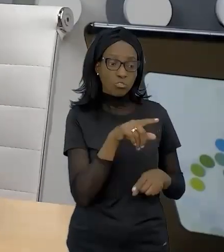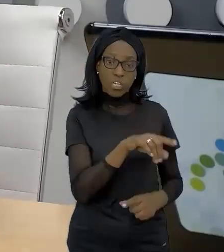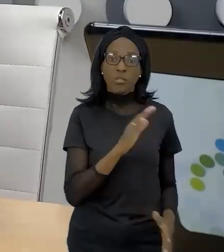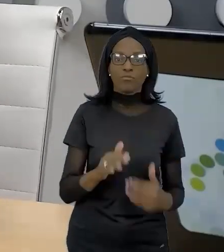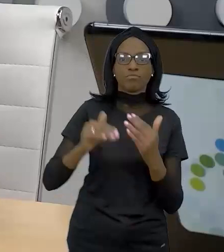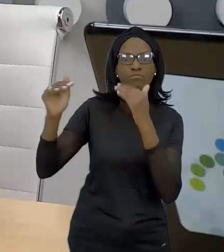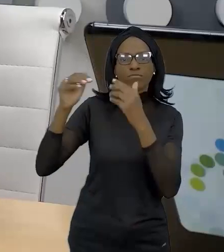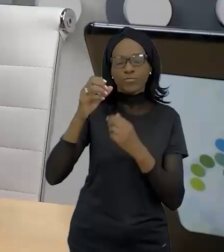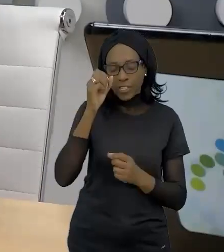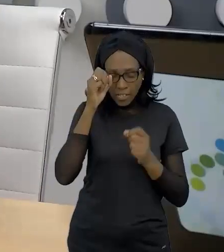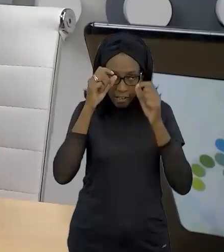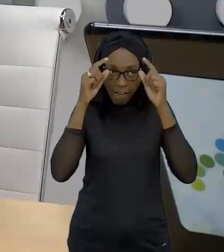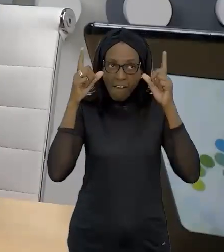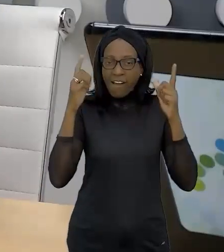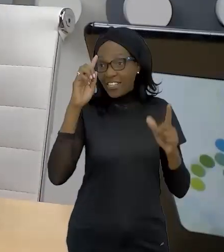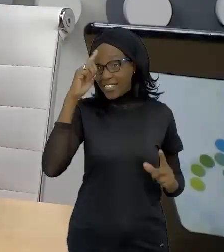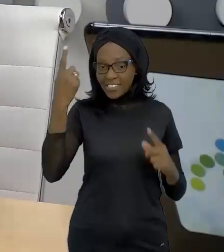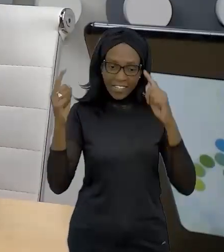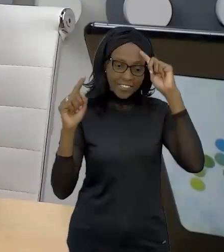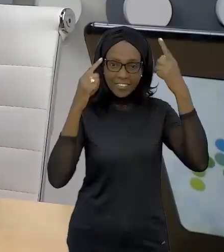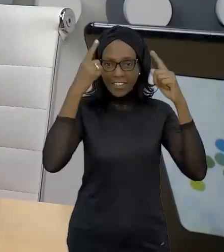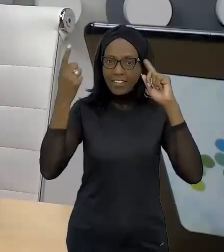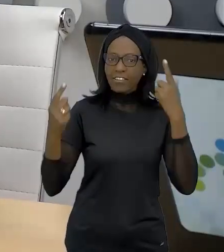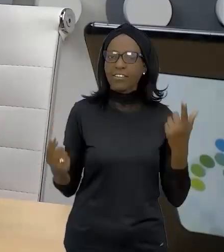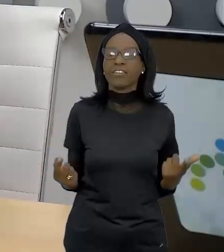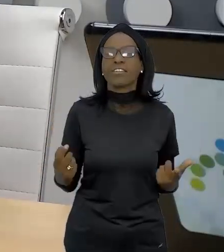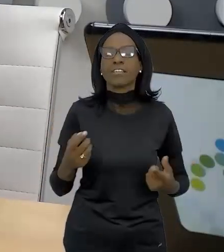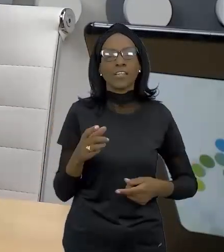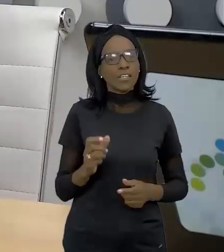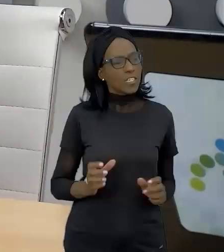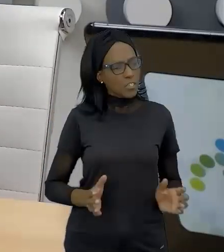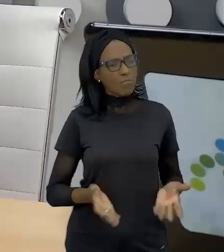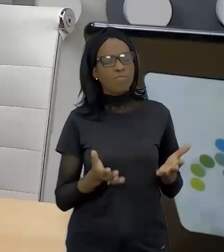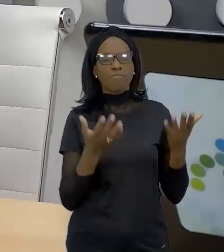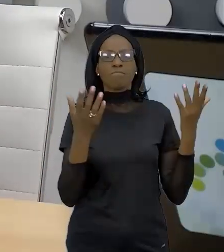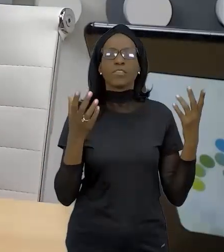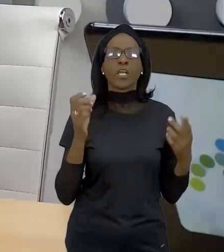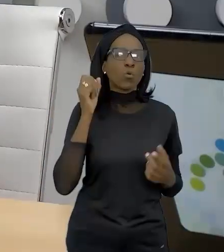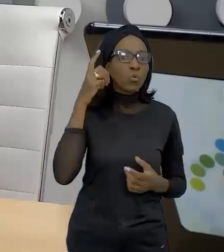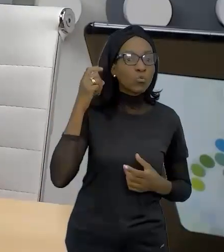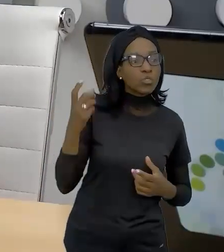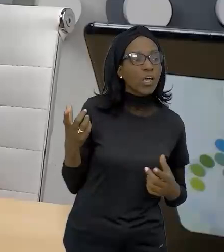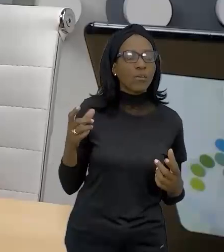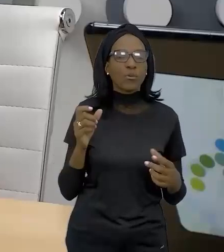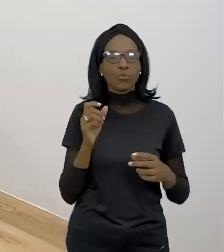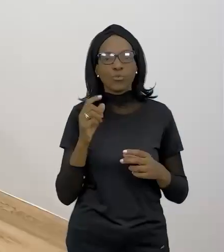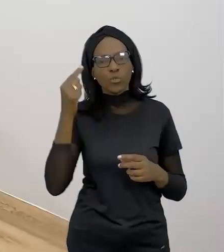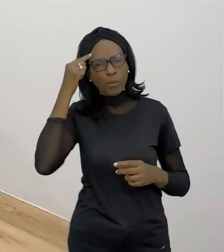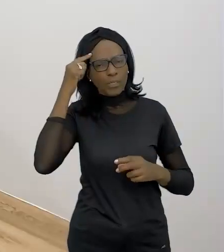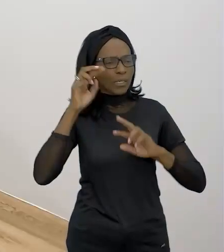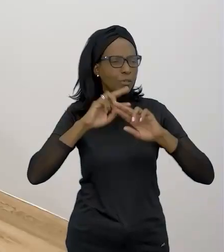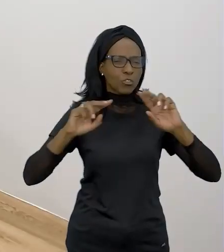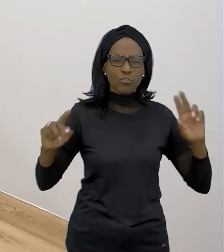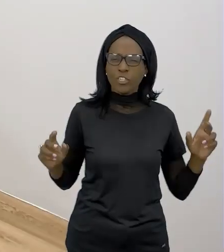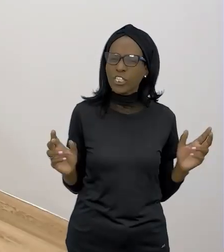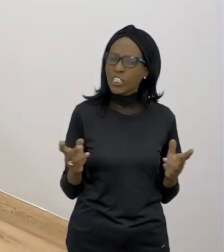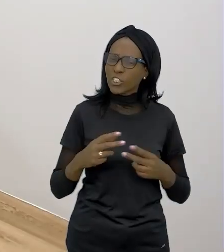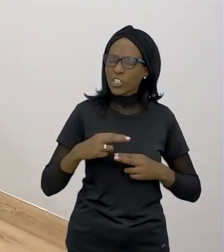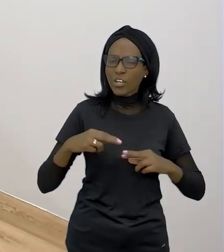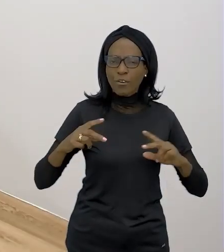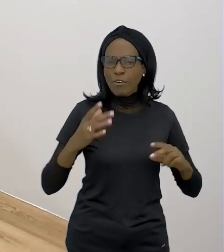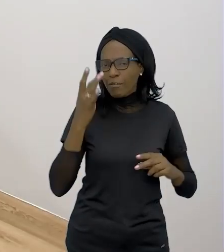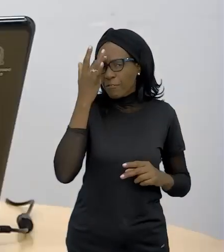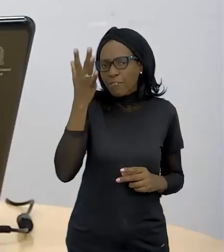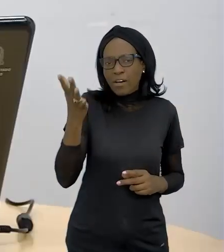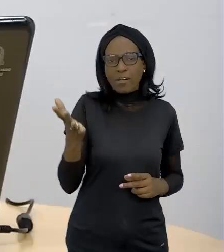criatividade, potencializa o contato com diversas culturas e pensamentos. E também, né, aí voltando